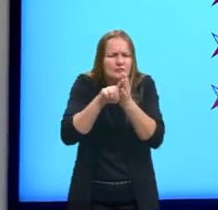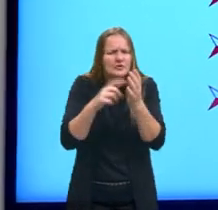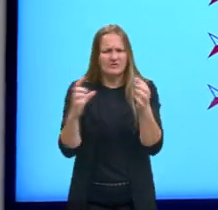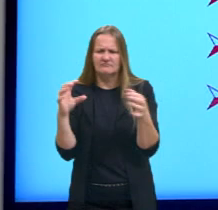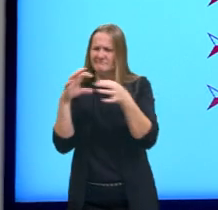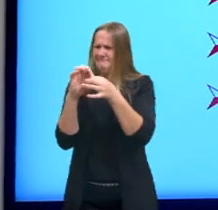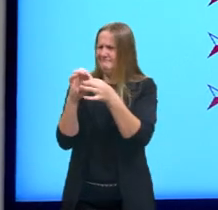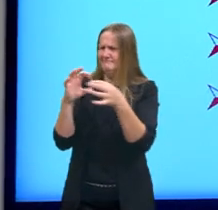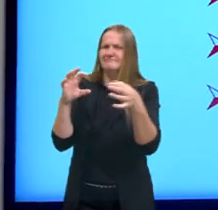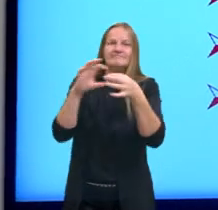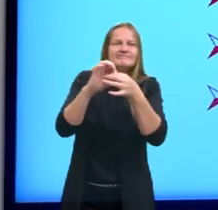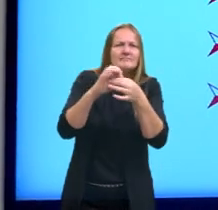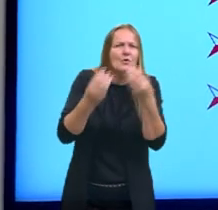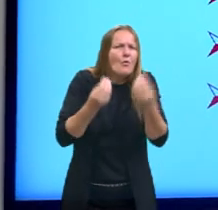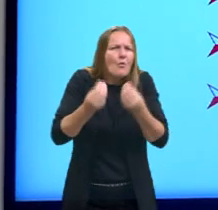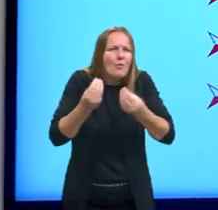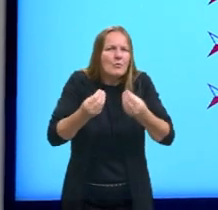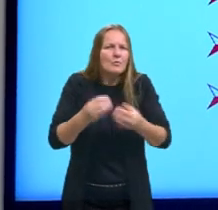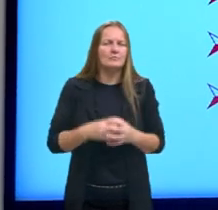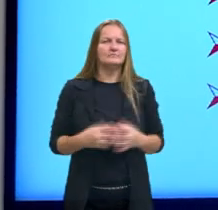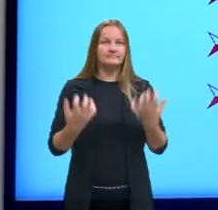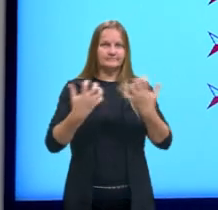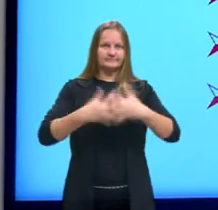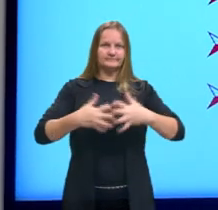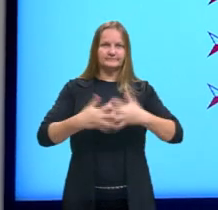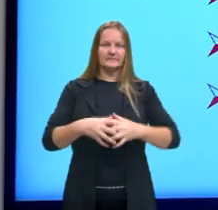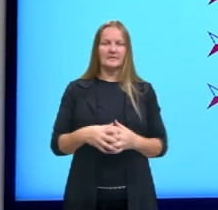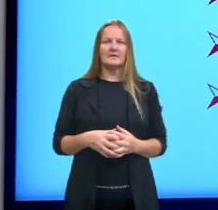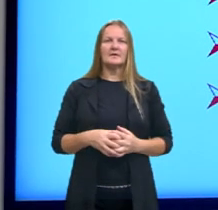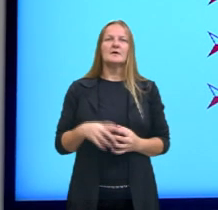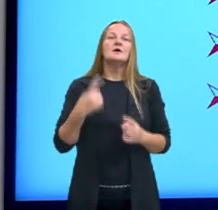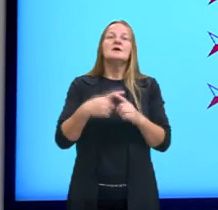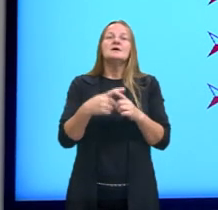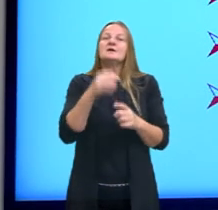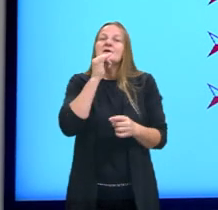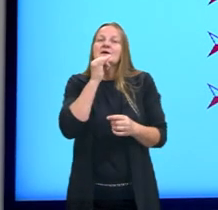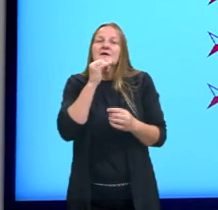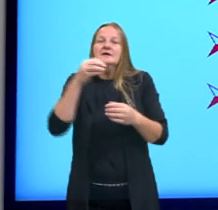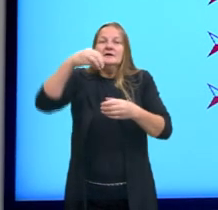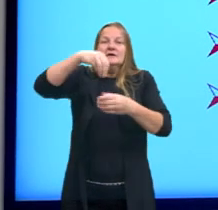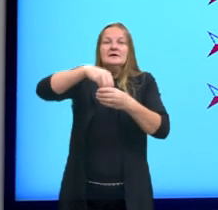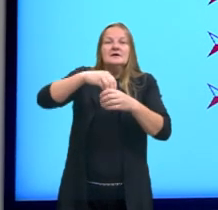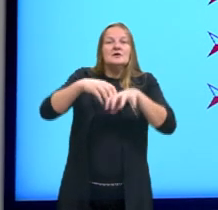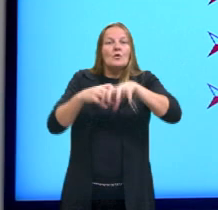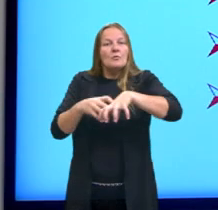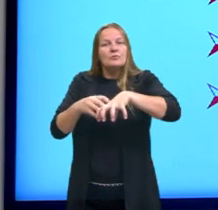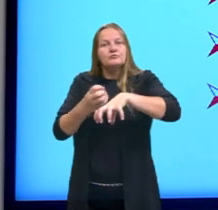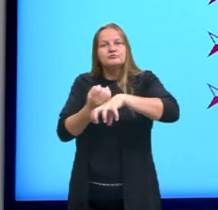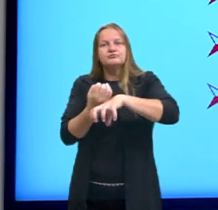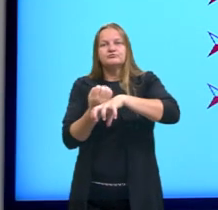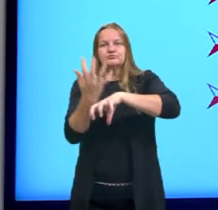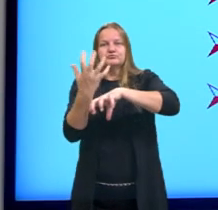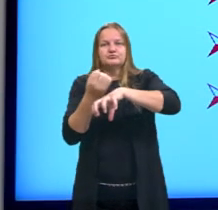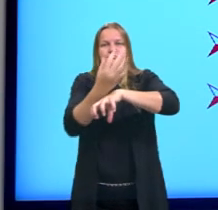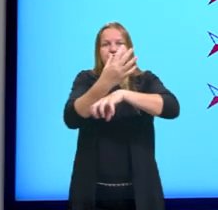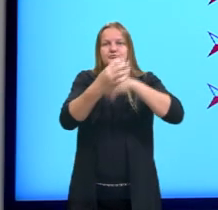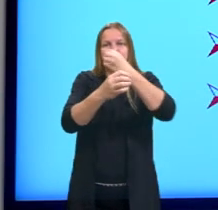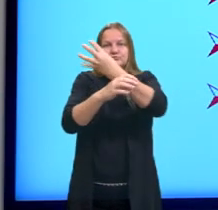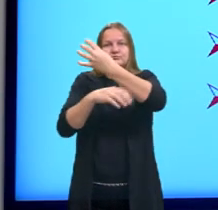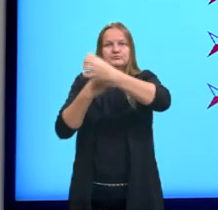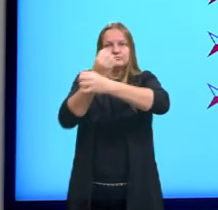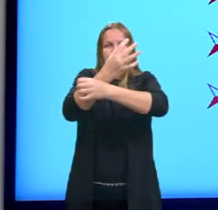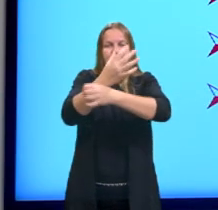aparentado com ciclano bom para gerar uma árvore filogenética os cientistas geralmente